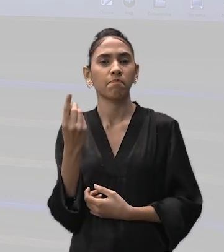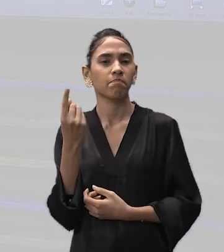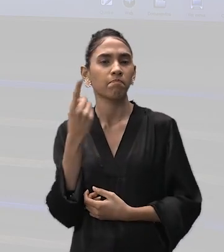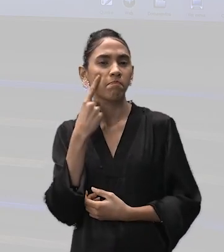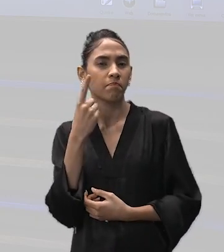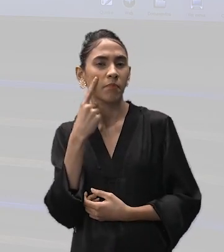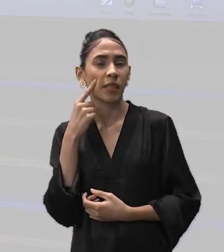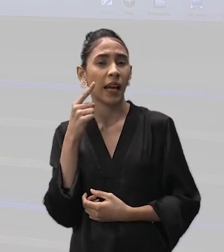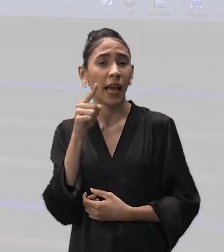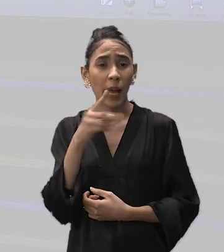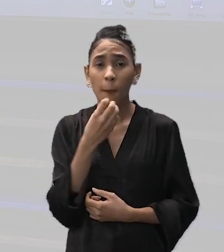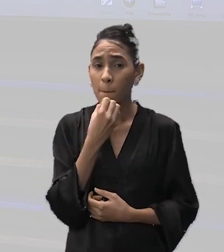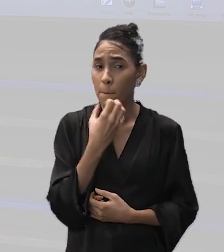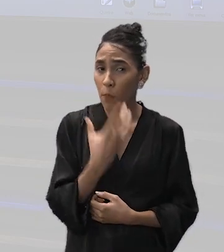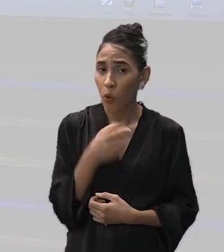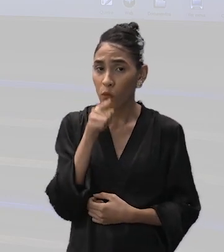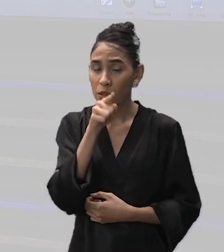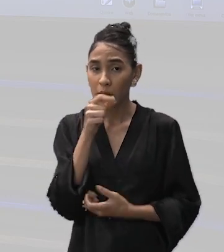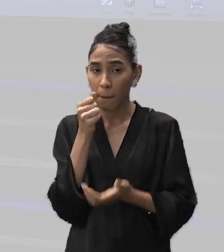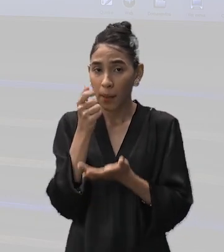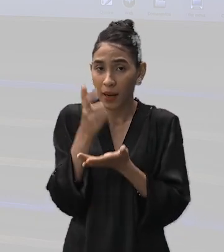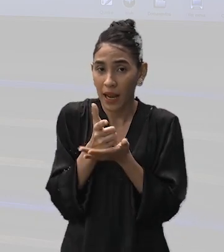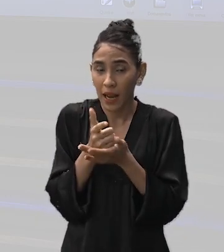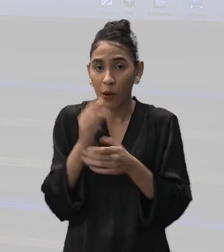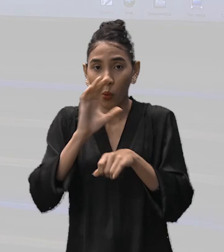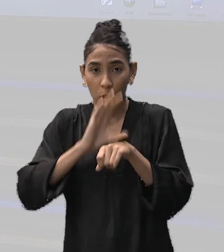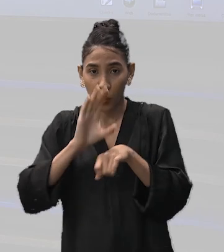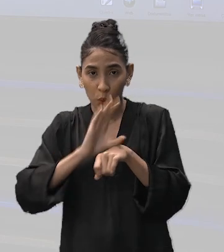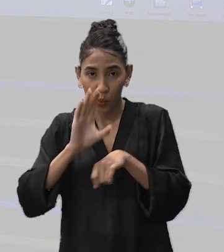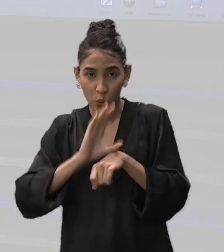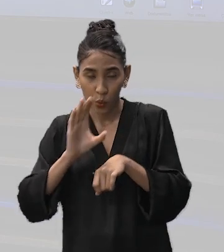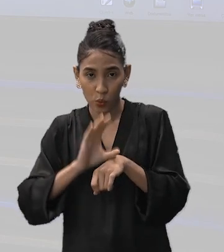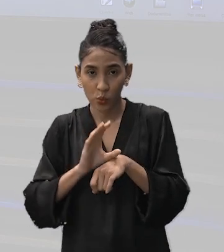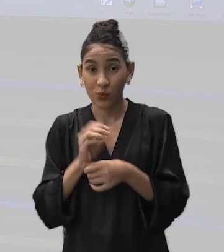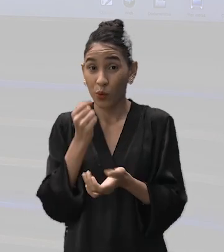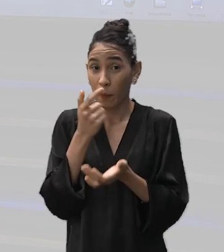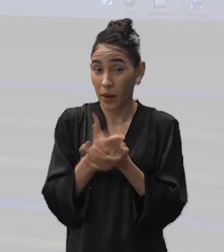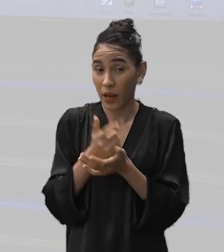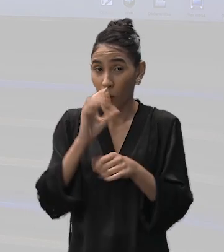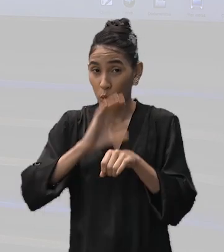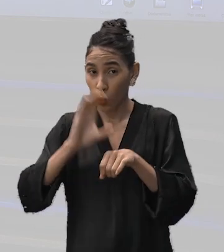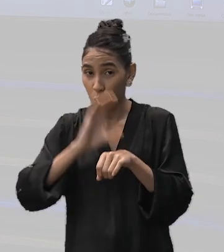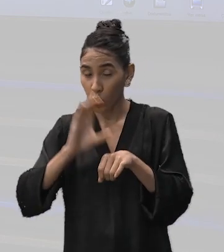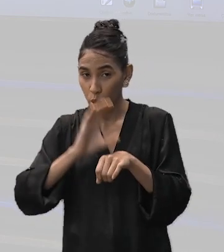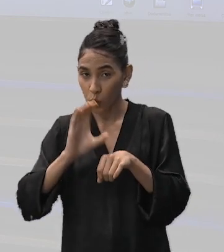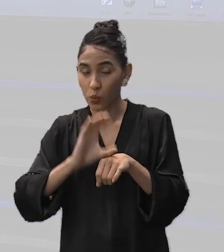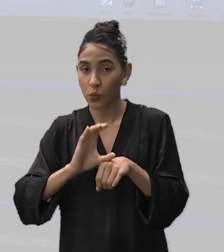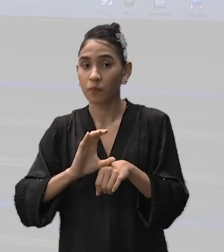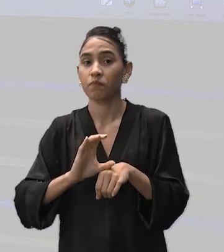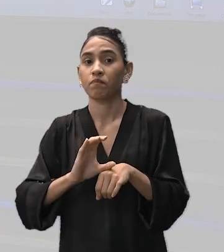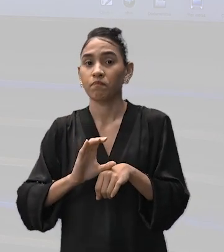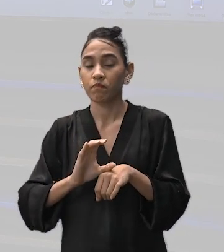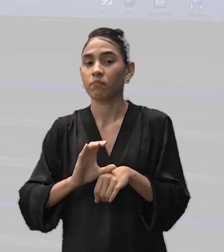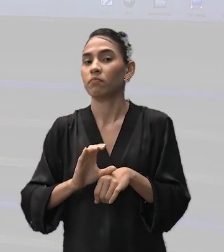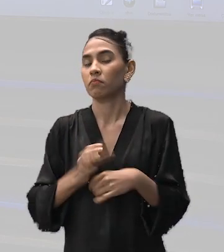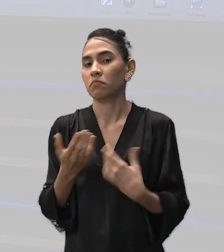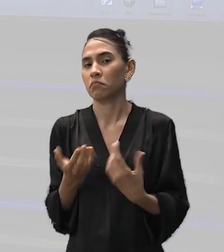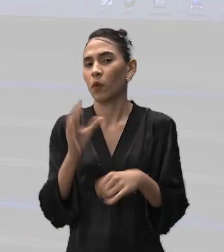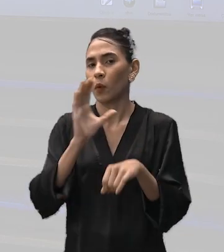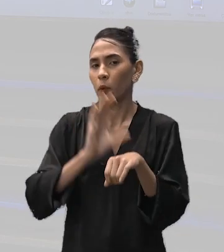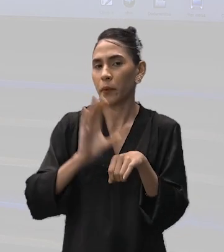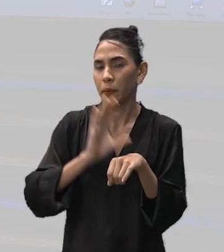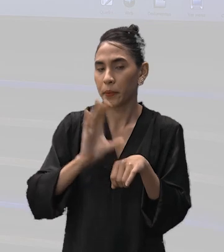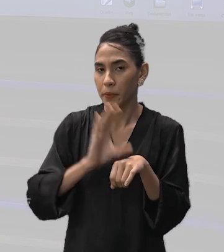é válido para você pagar um curso, né? Você fazer a compra de um curso pago, logicamente, tá? Seja esse